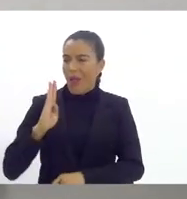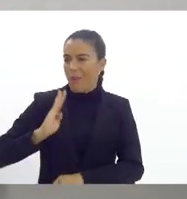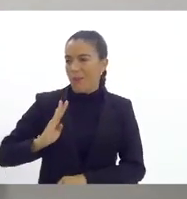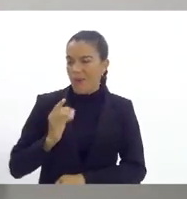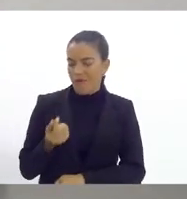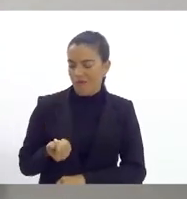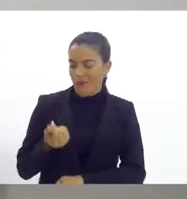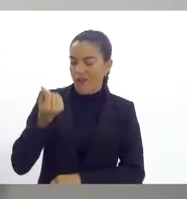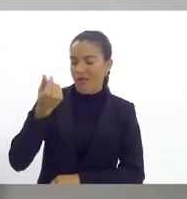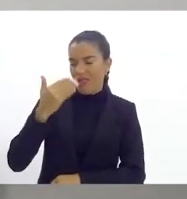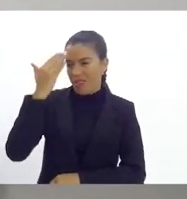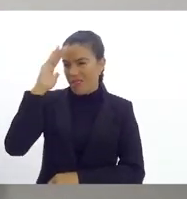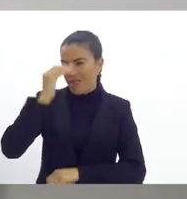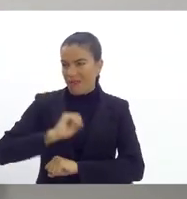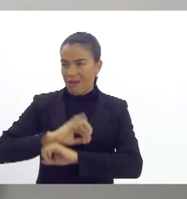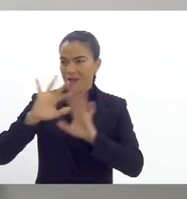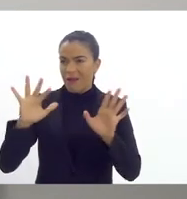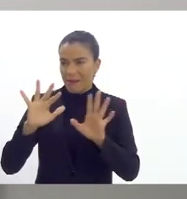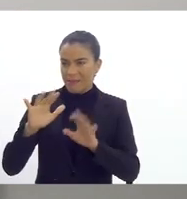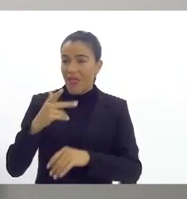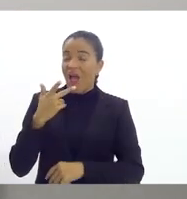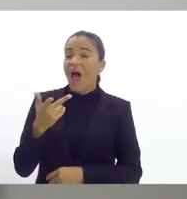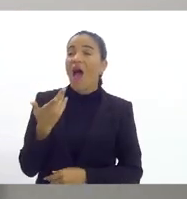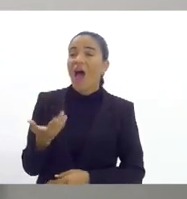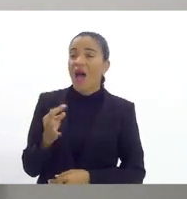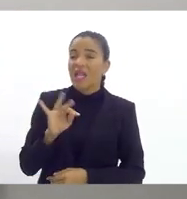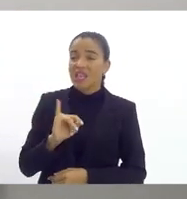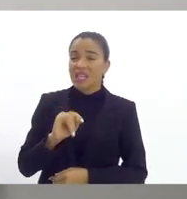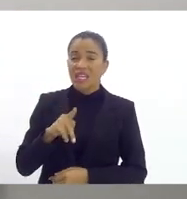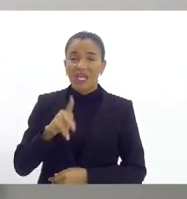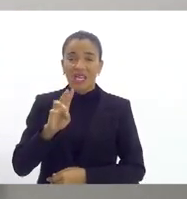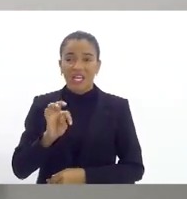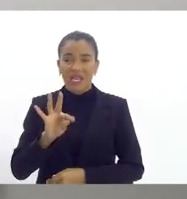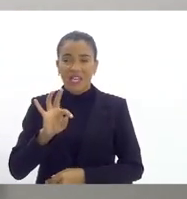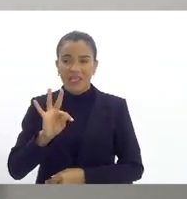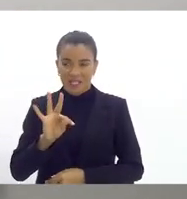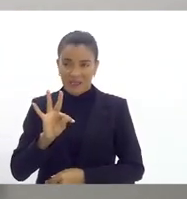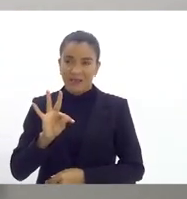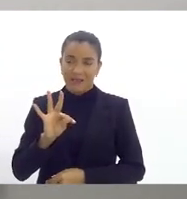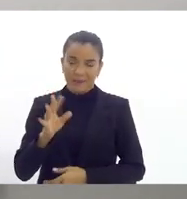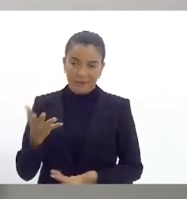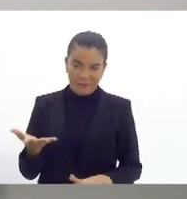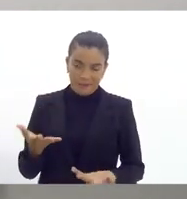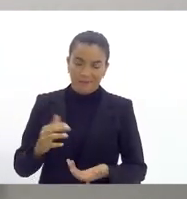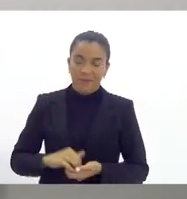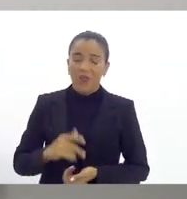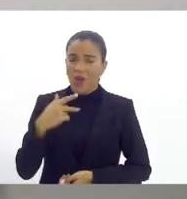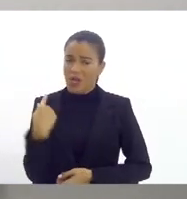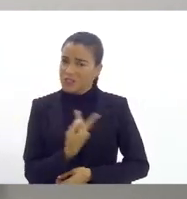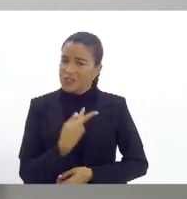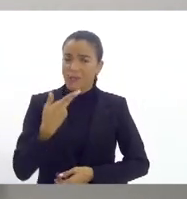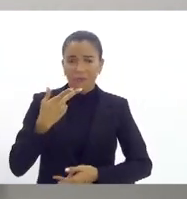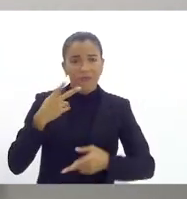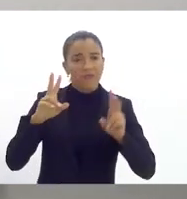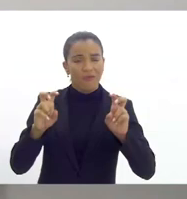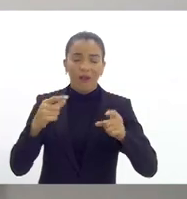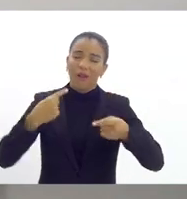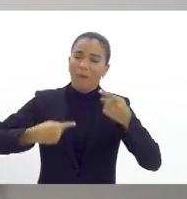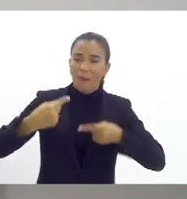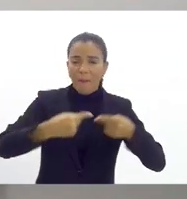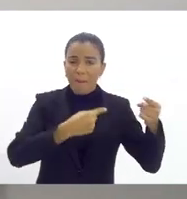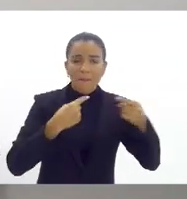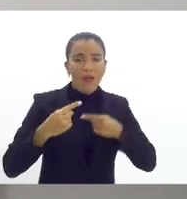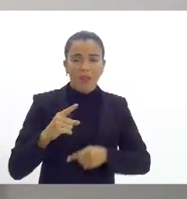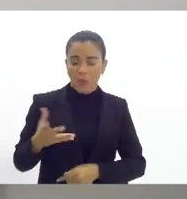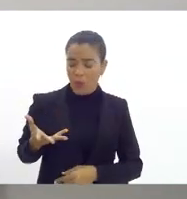a ticket médio então é disso que a gente está falando nós estamos falando não de